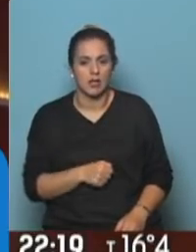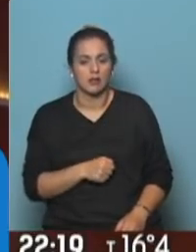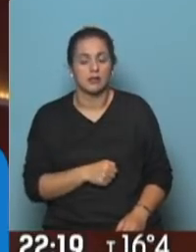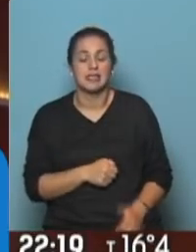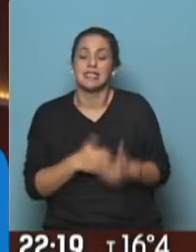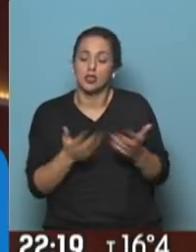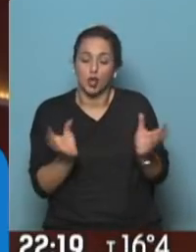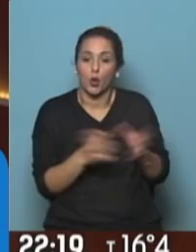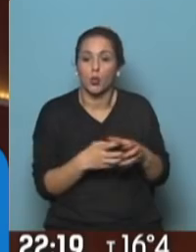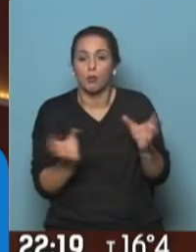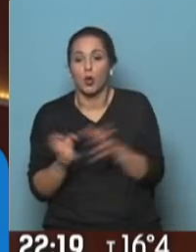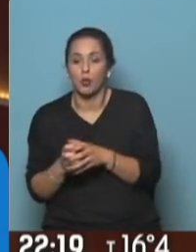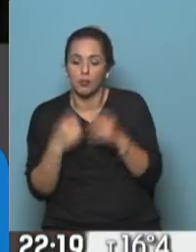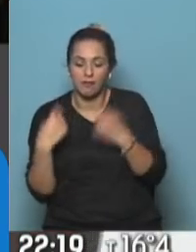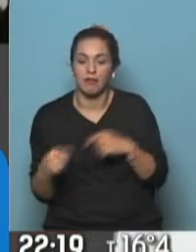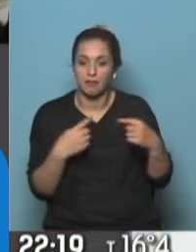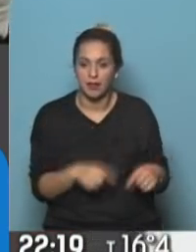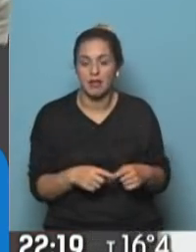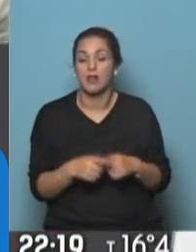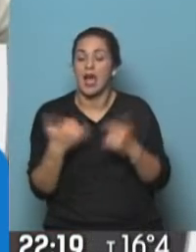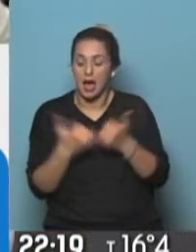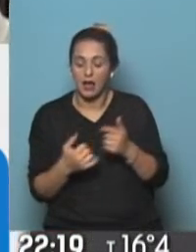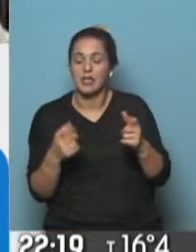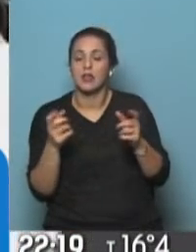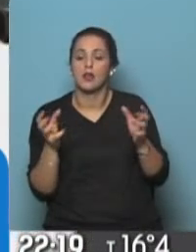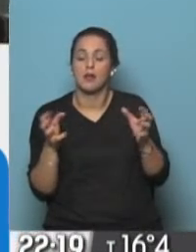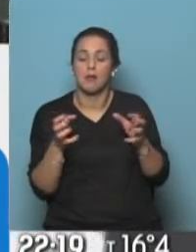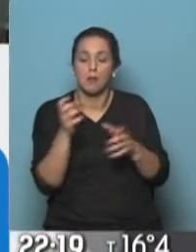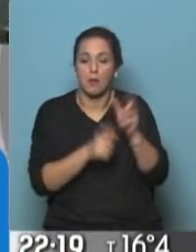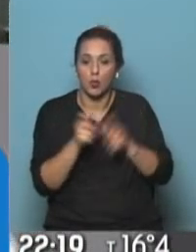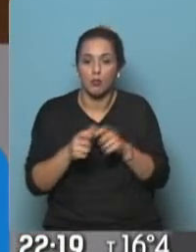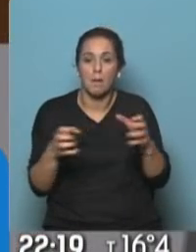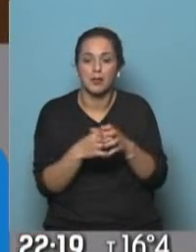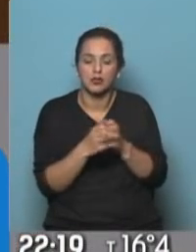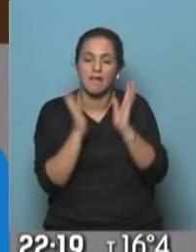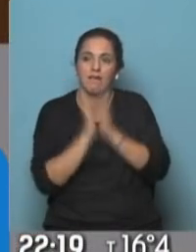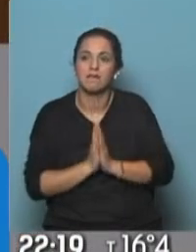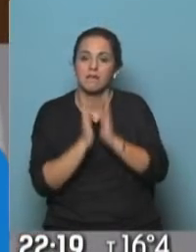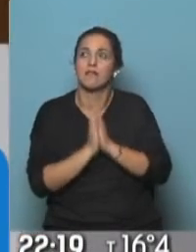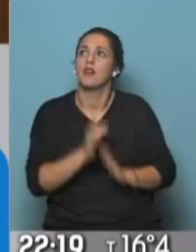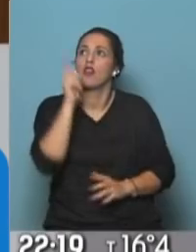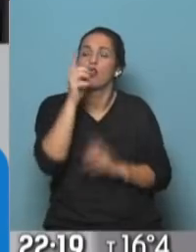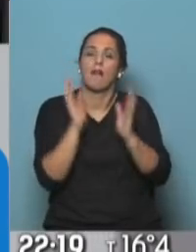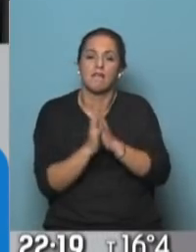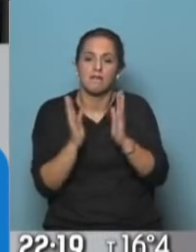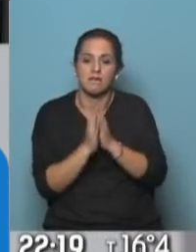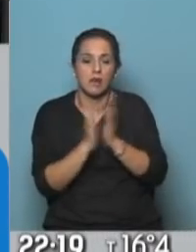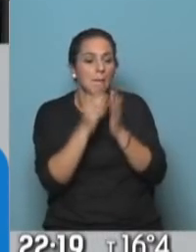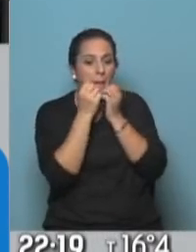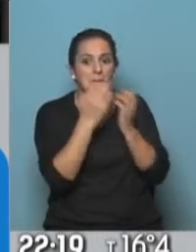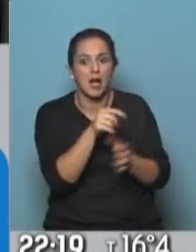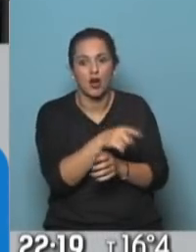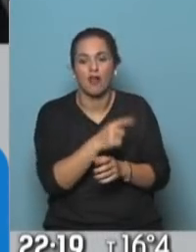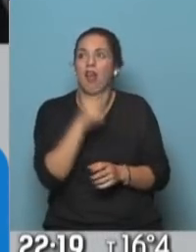eso hay gente haciendo rezas frente a la clínica en São Paulo, pidiendo Dios los salve. Ese es un mensaje de